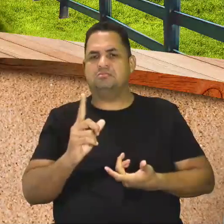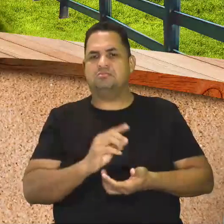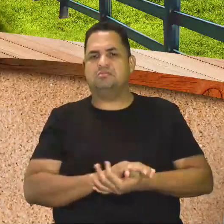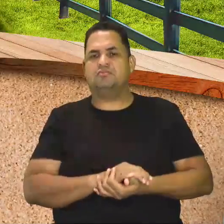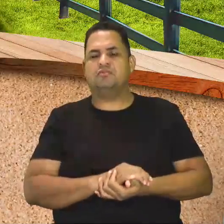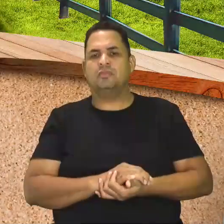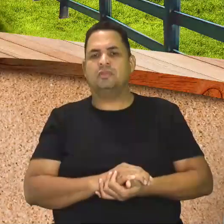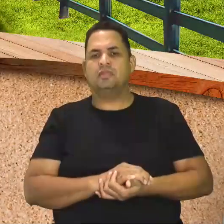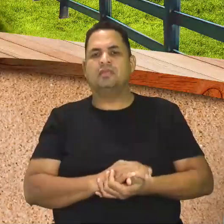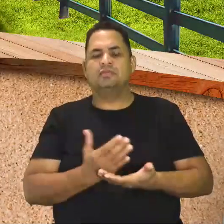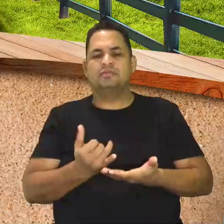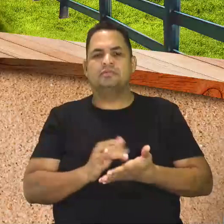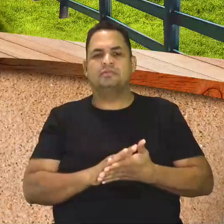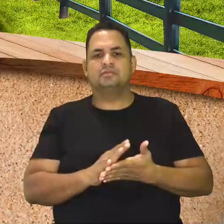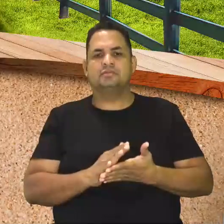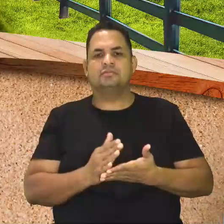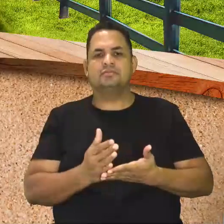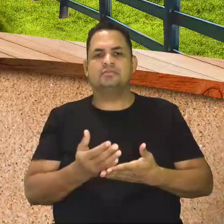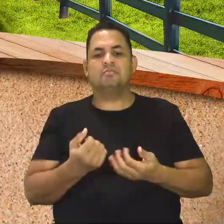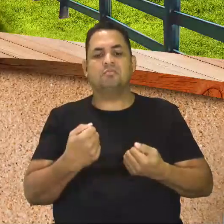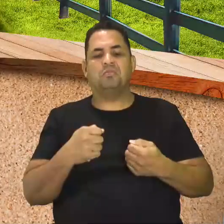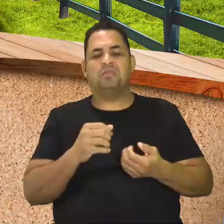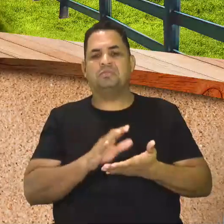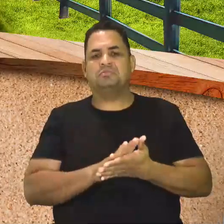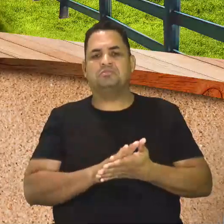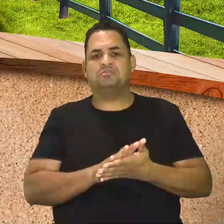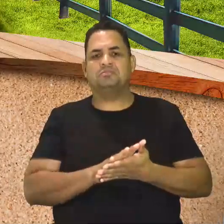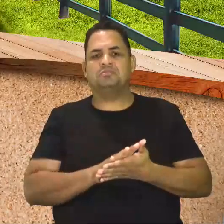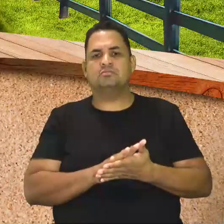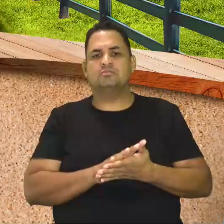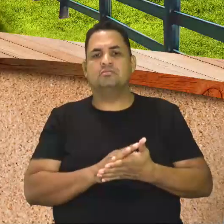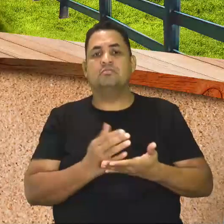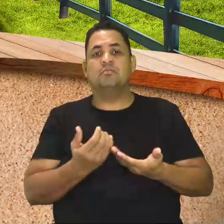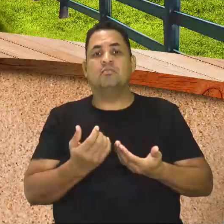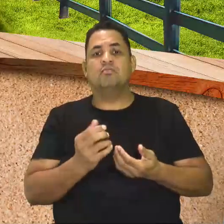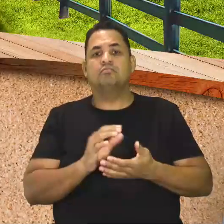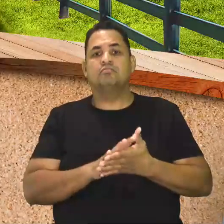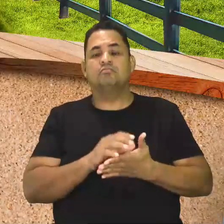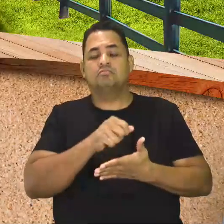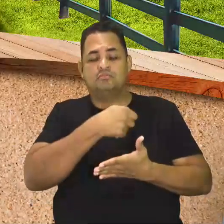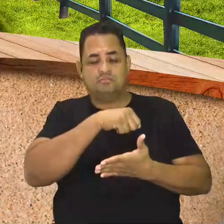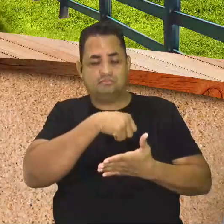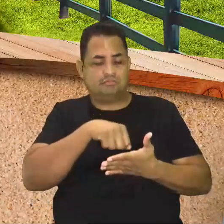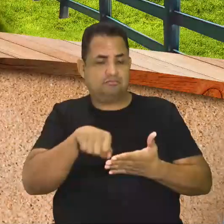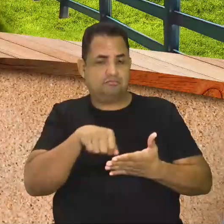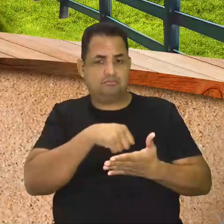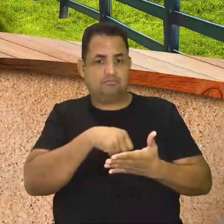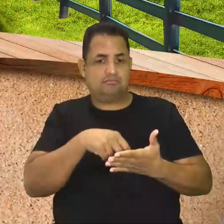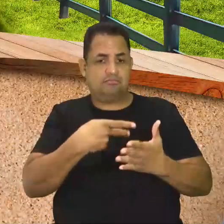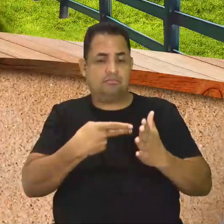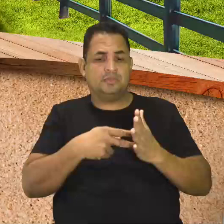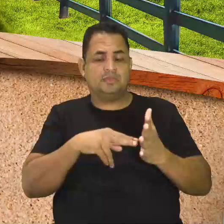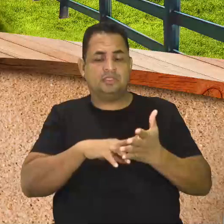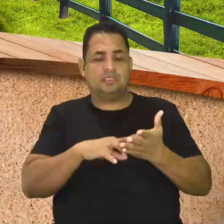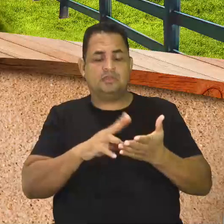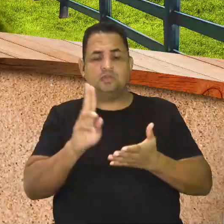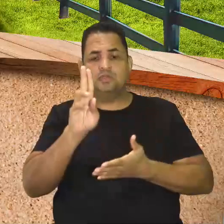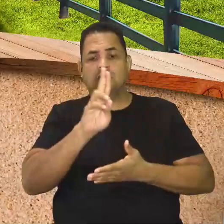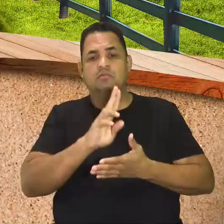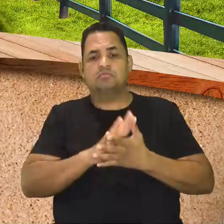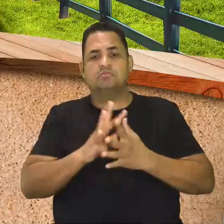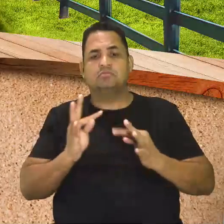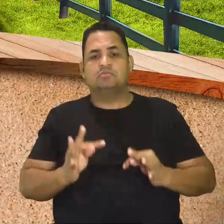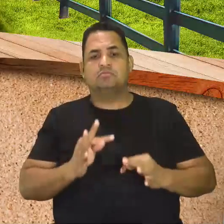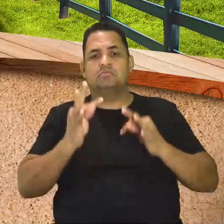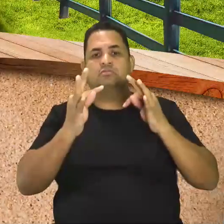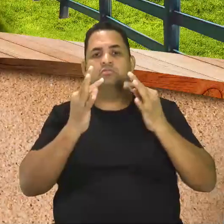você pode... Né, Sâmio? Muitas vezes eles podem ter feito o quê? Eles podem ter descrito o significado do termo técnico.